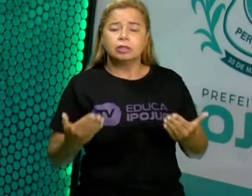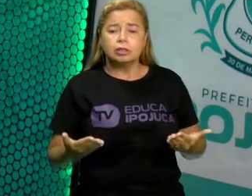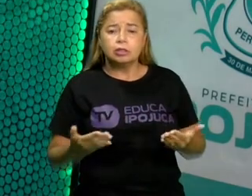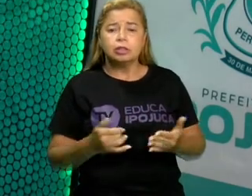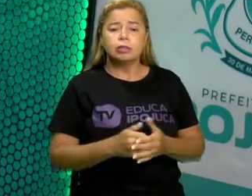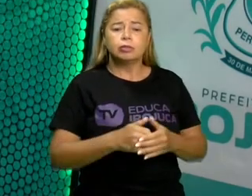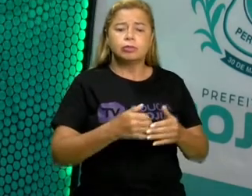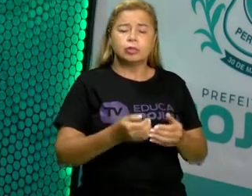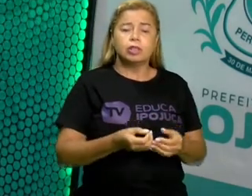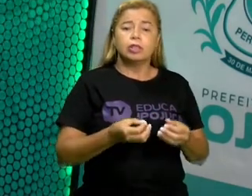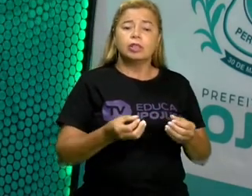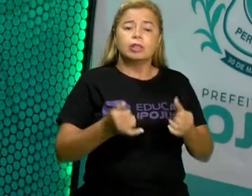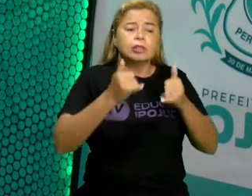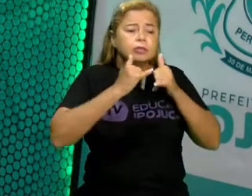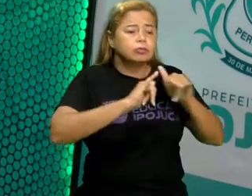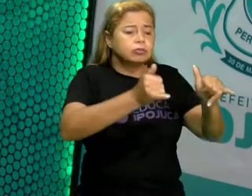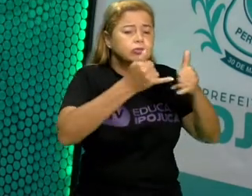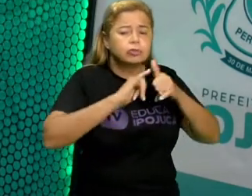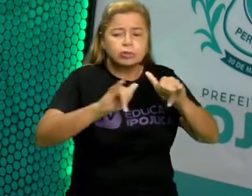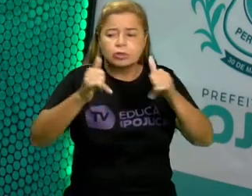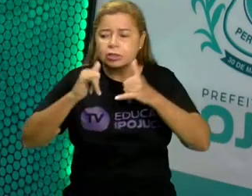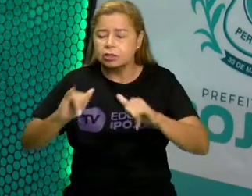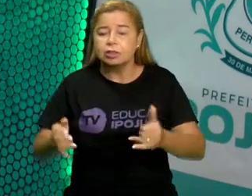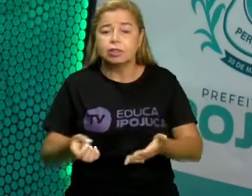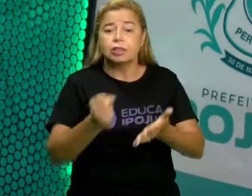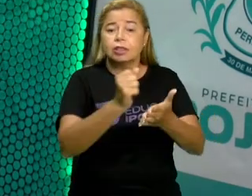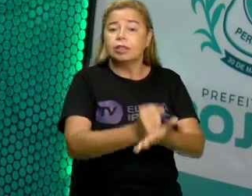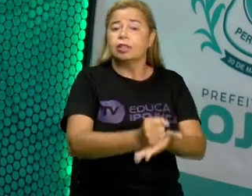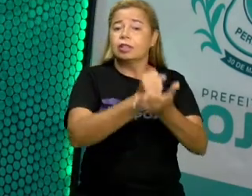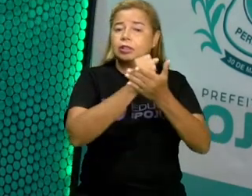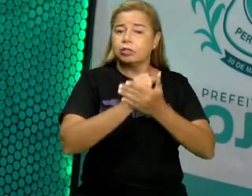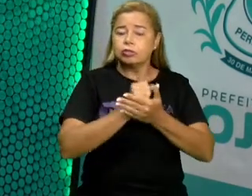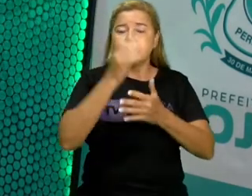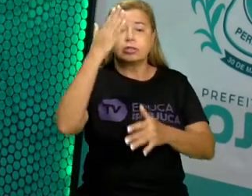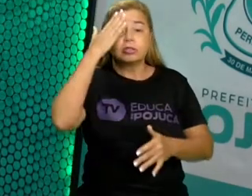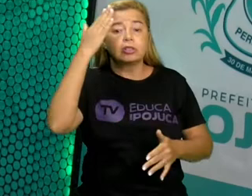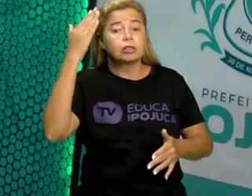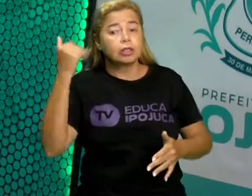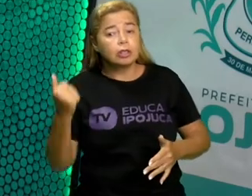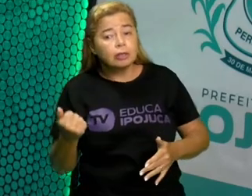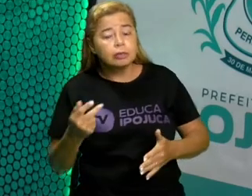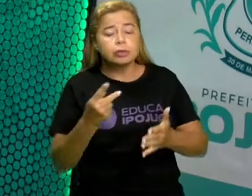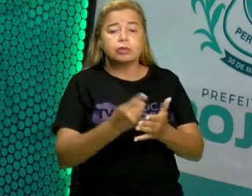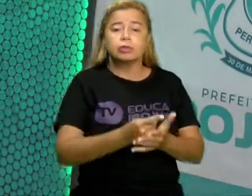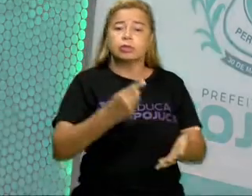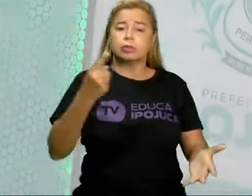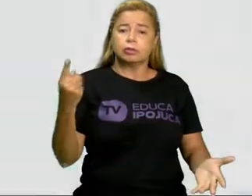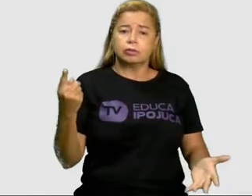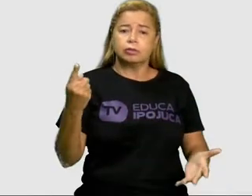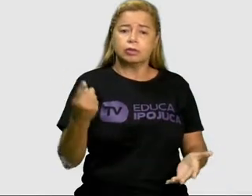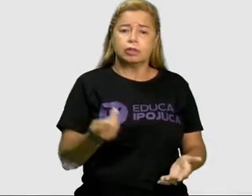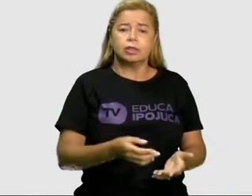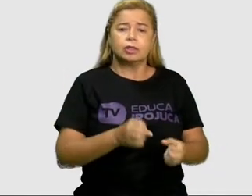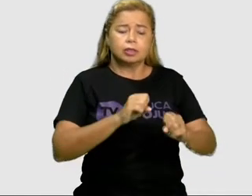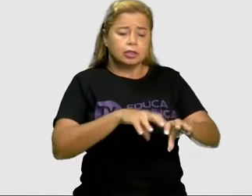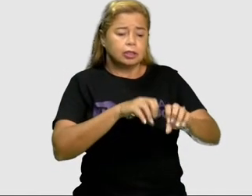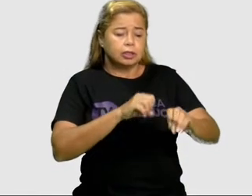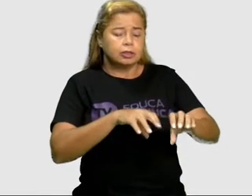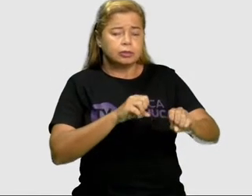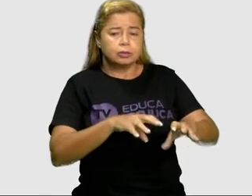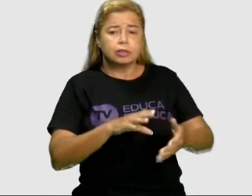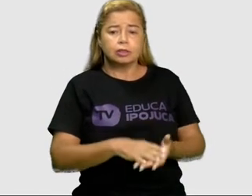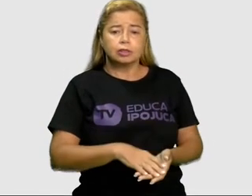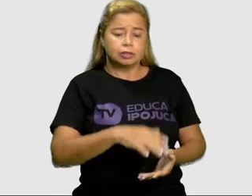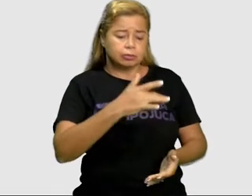sabendo do que acontece na educação na cultura ciência